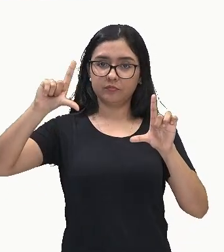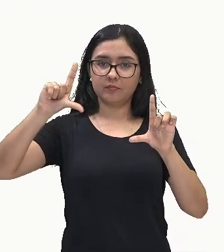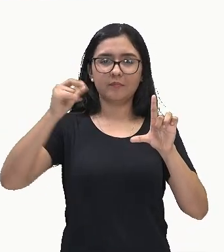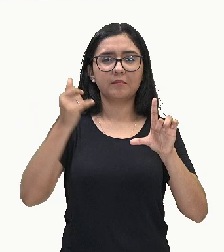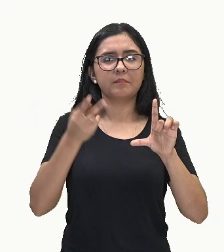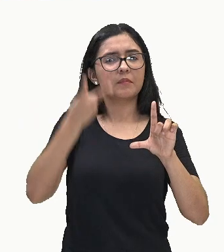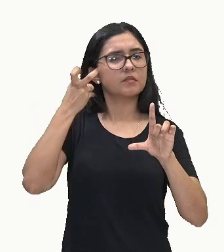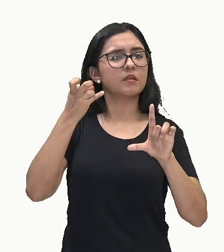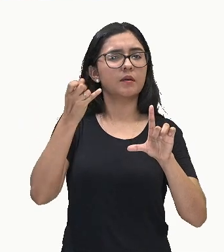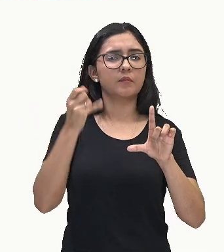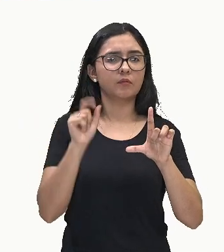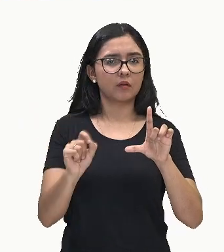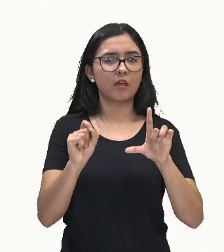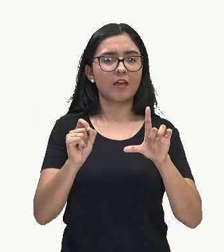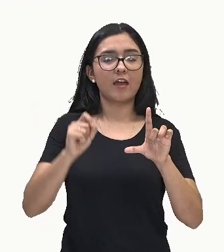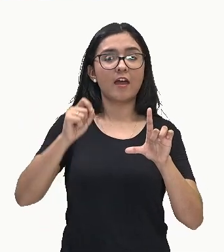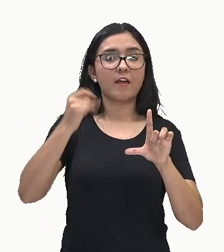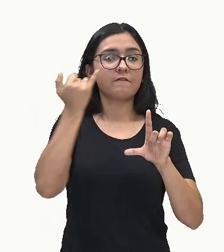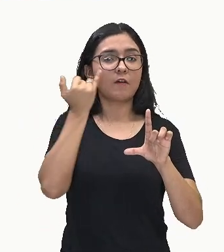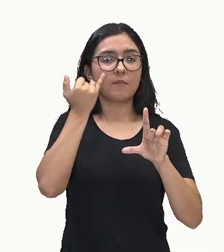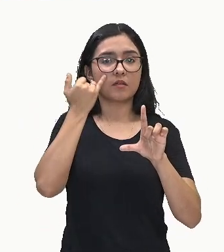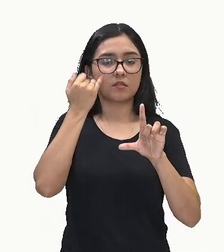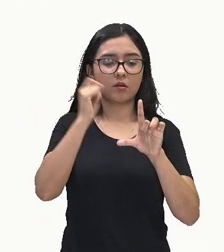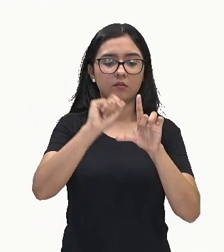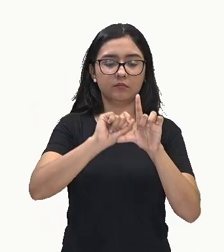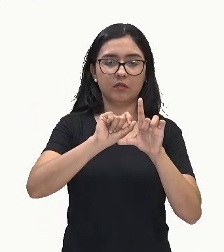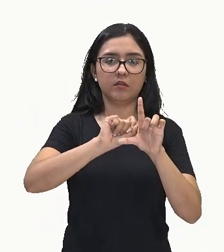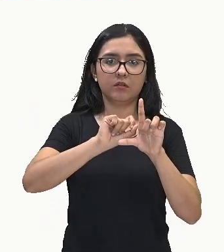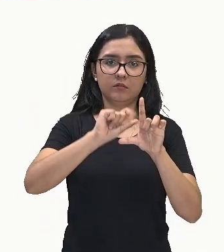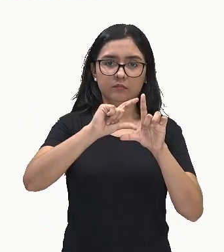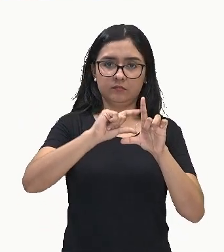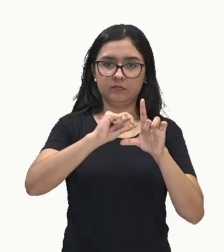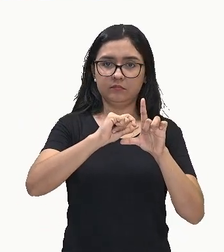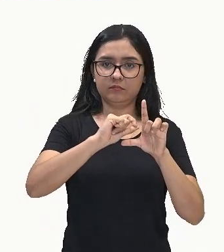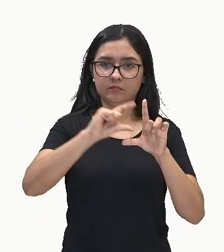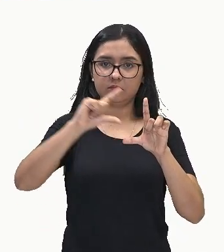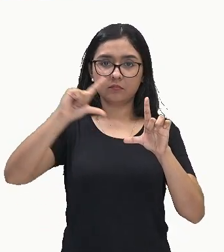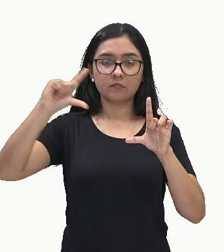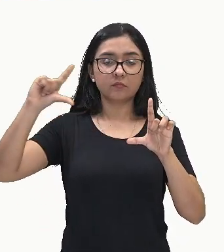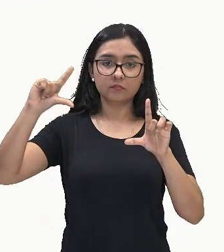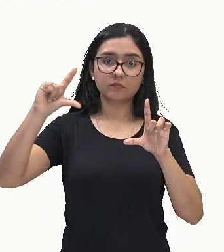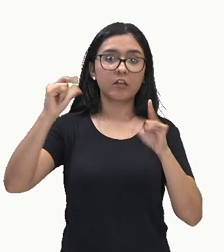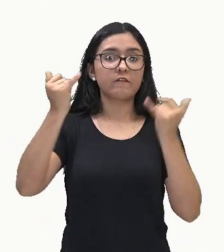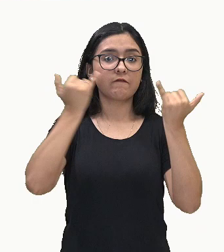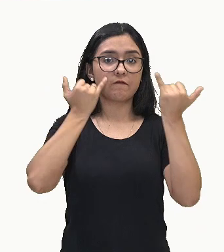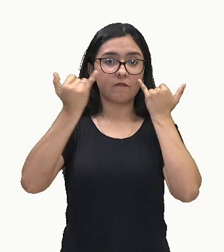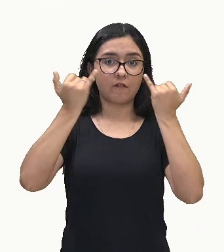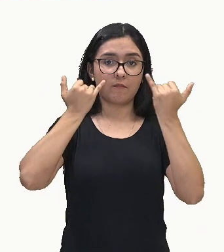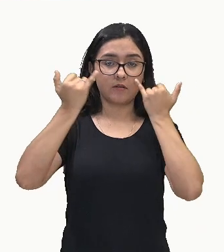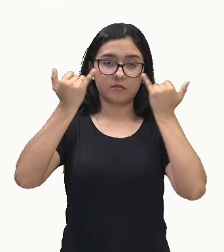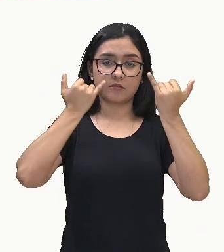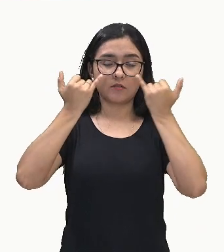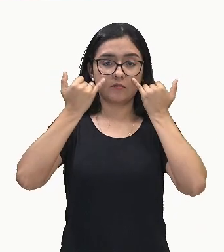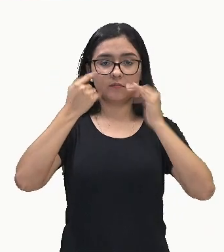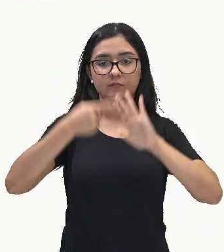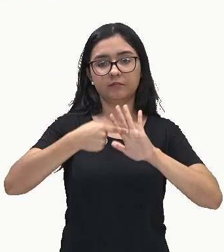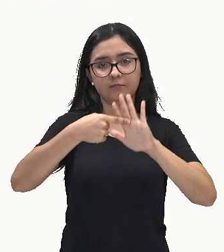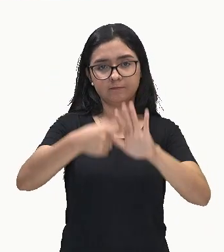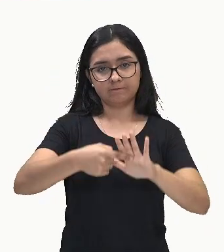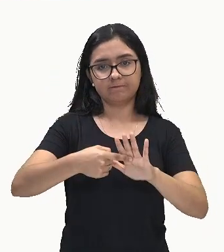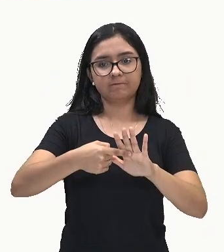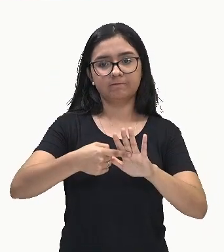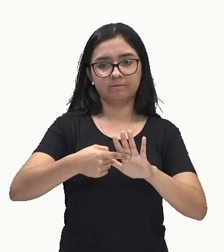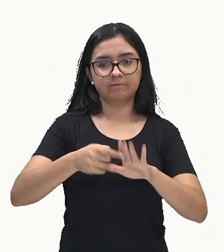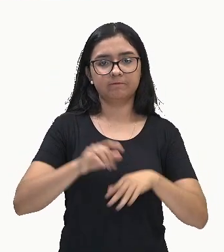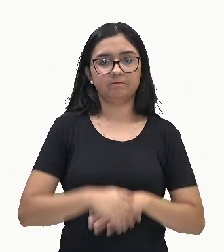dados eles aumentam né a medida em que as informações né se deslocam